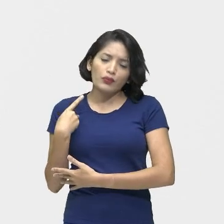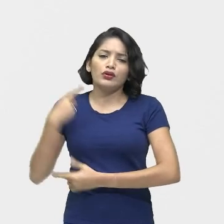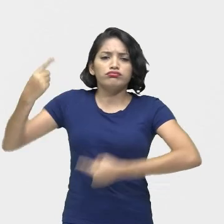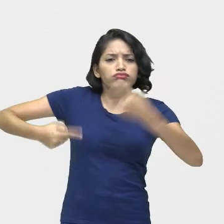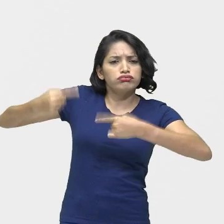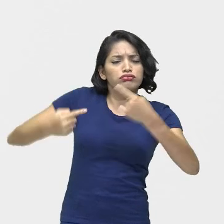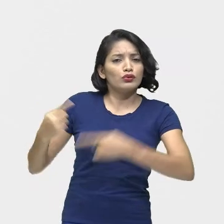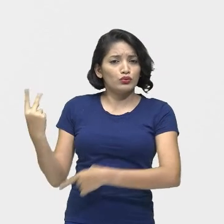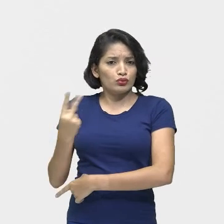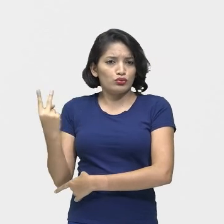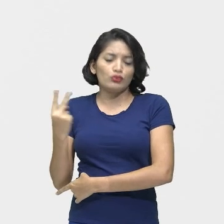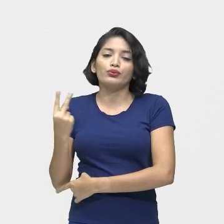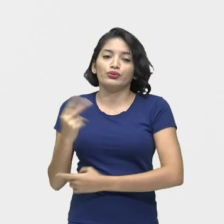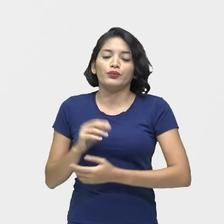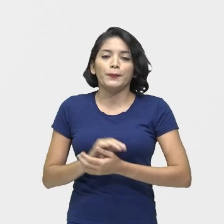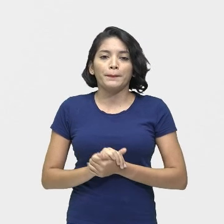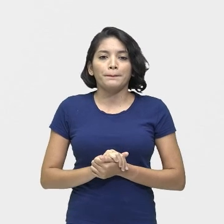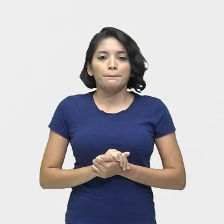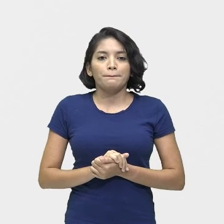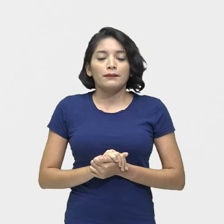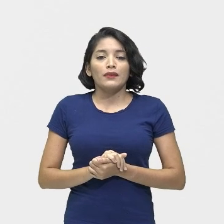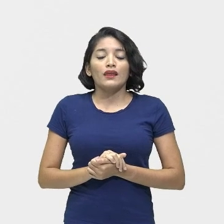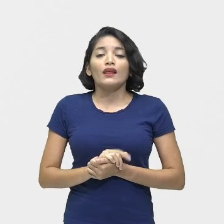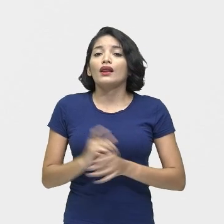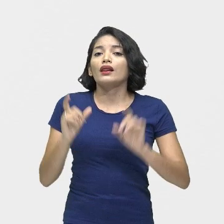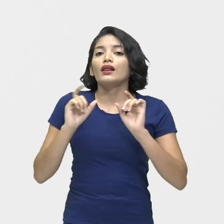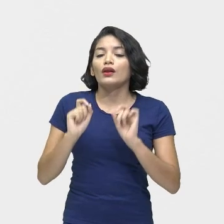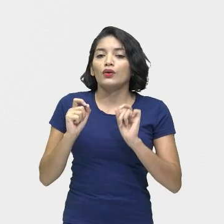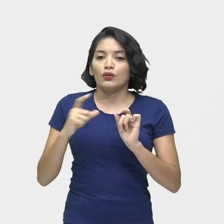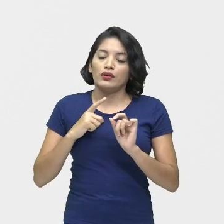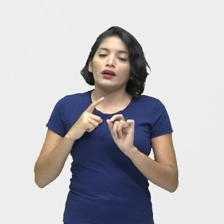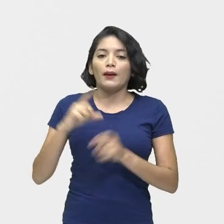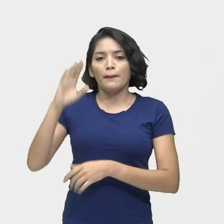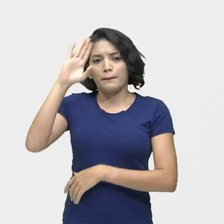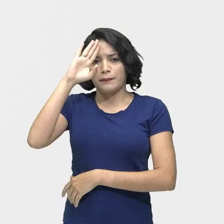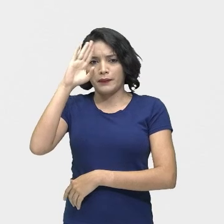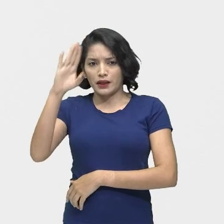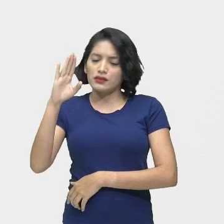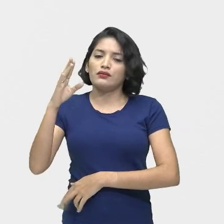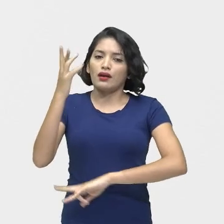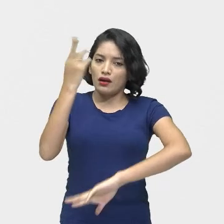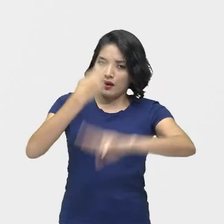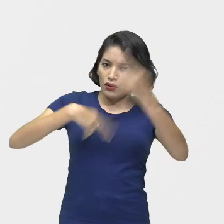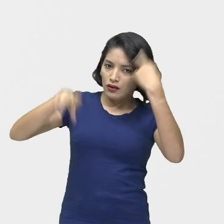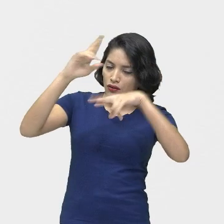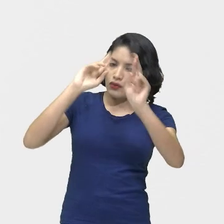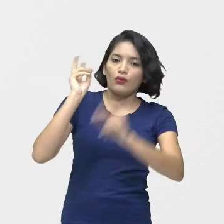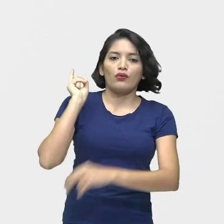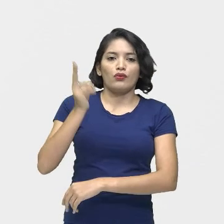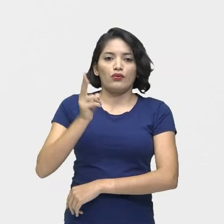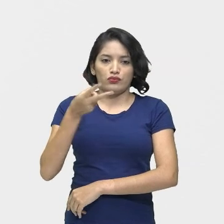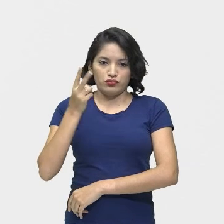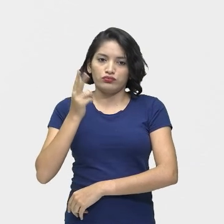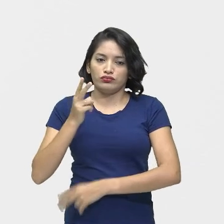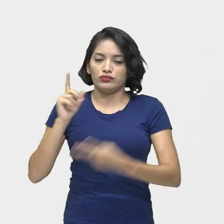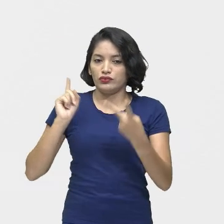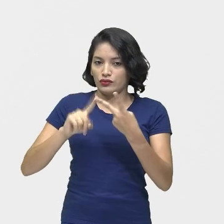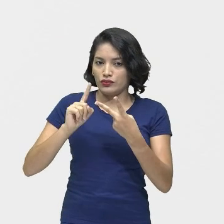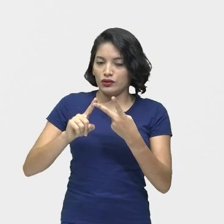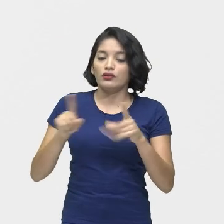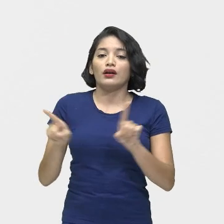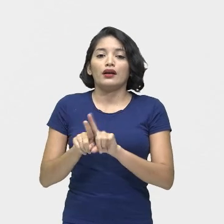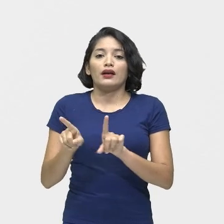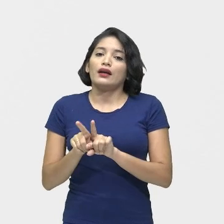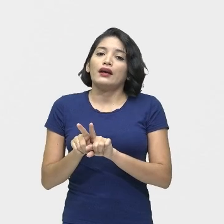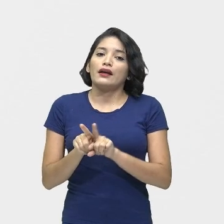entre eles, entre ambos, envolvendo o ideal de revolução permanente de Trotsky e a